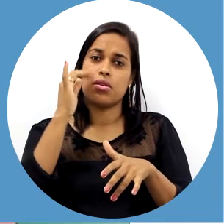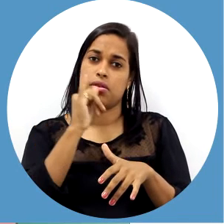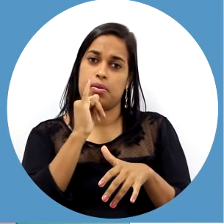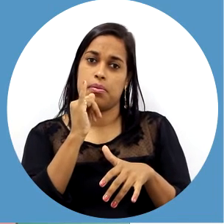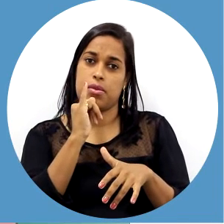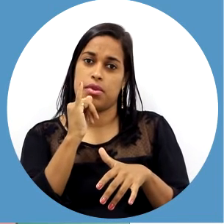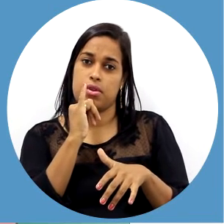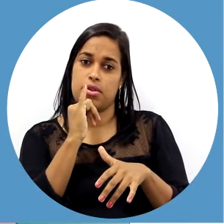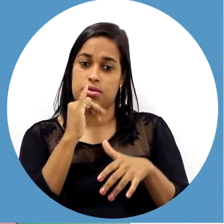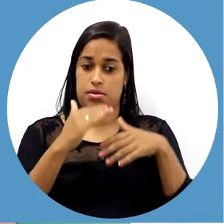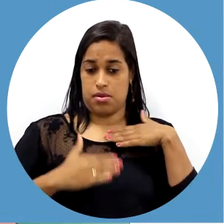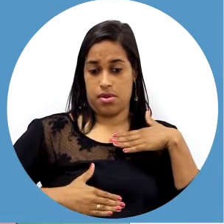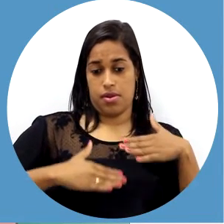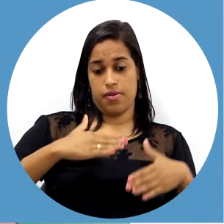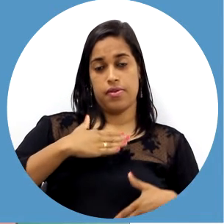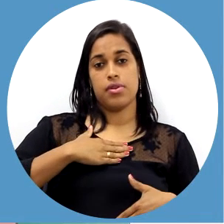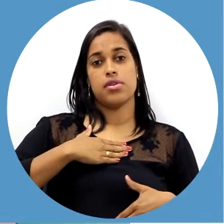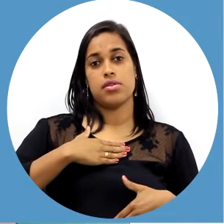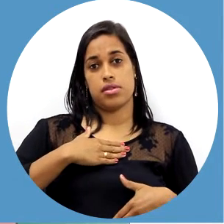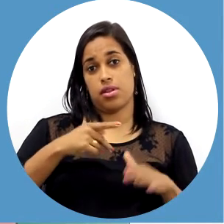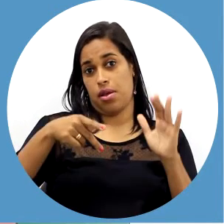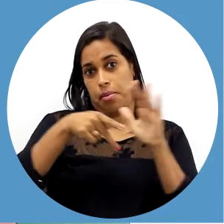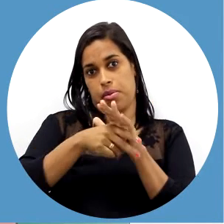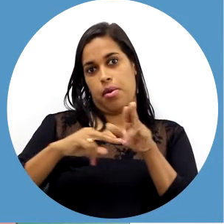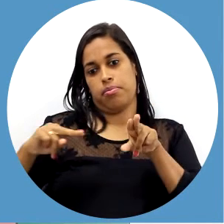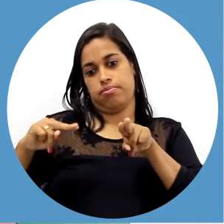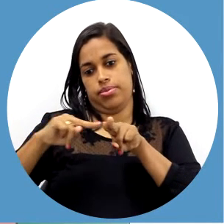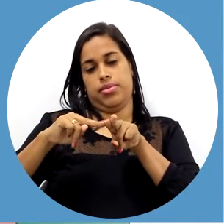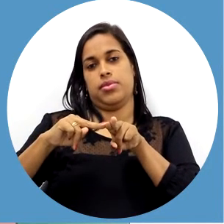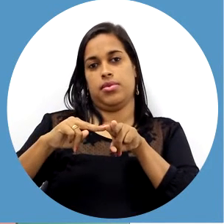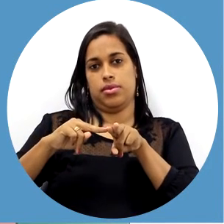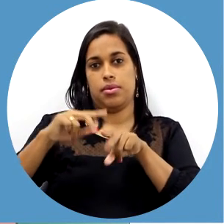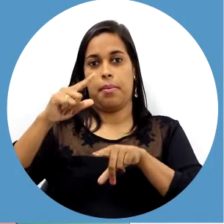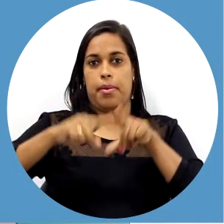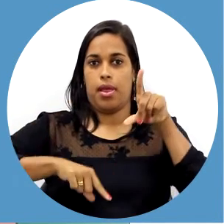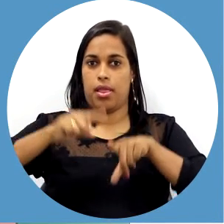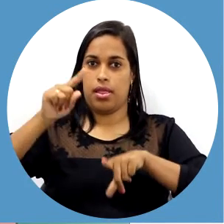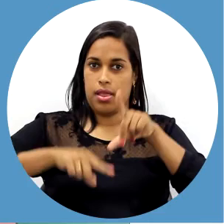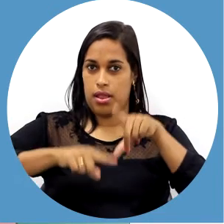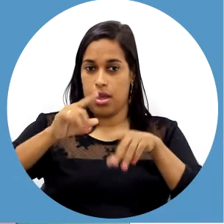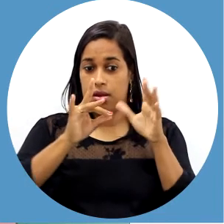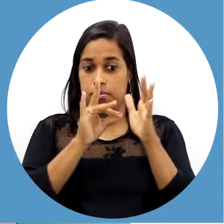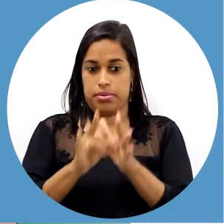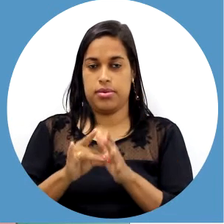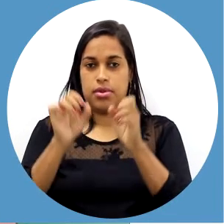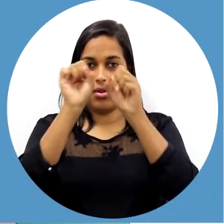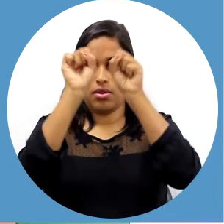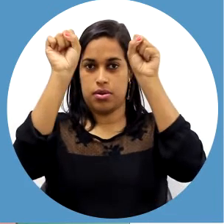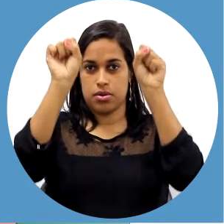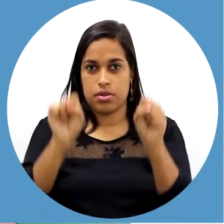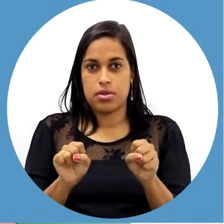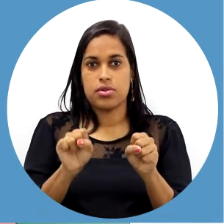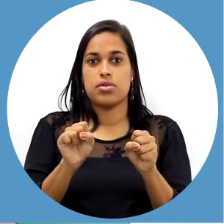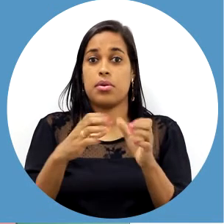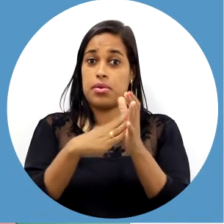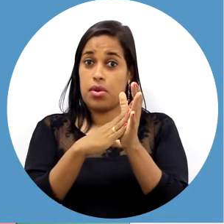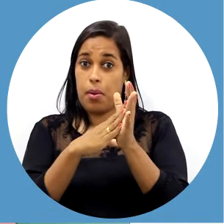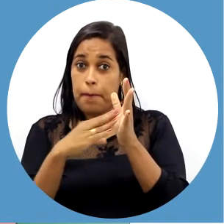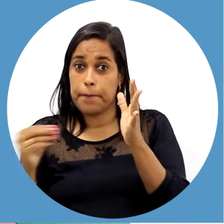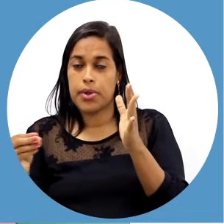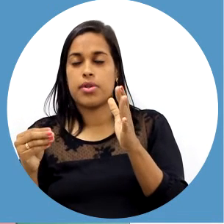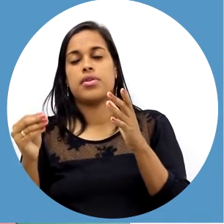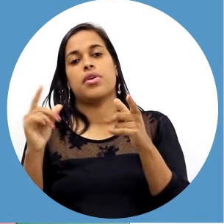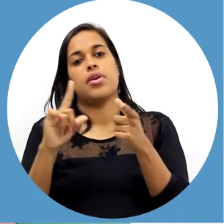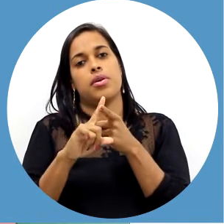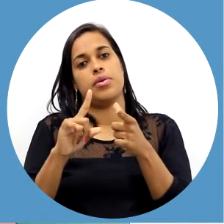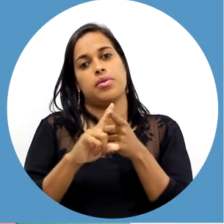imagine a camada física, que realmente é a placa de rede, são equipamentos, e todo o resto está implementado dentro do sistema operacional de rede. Então, o